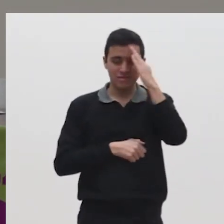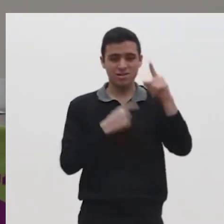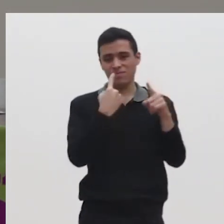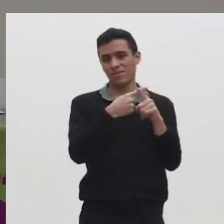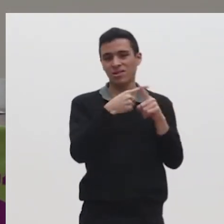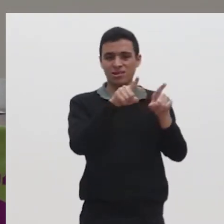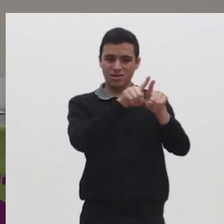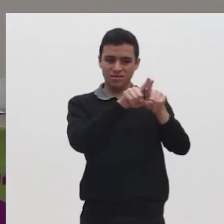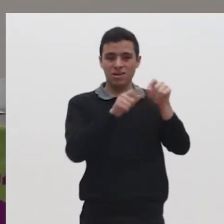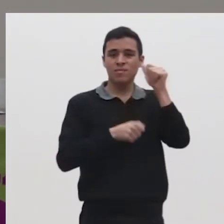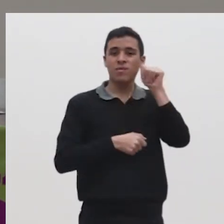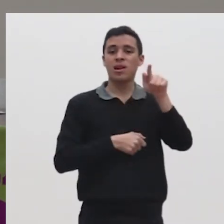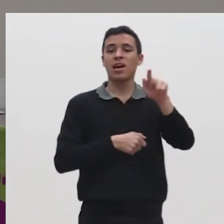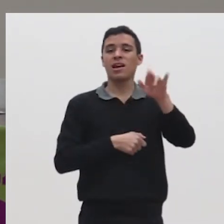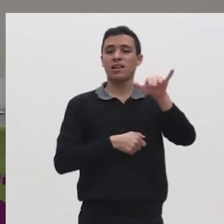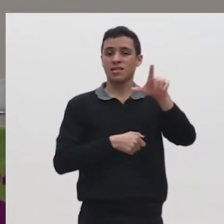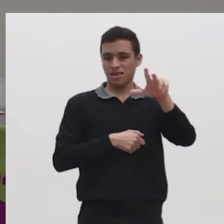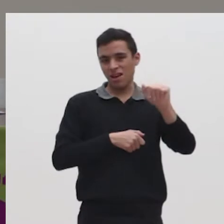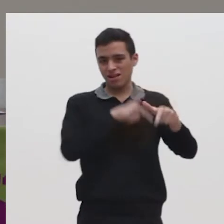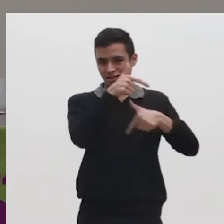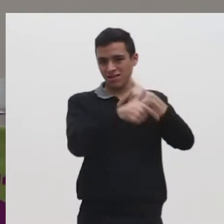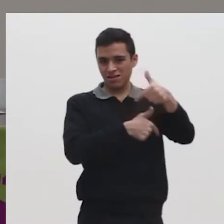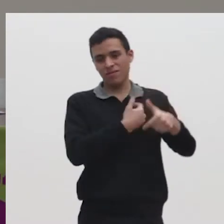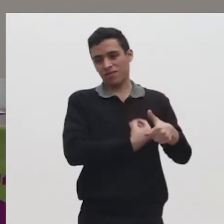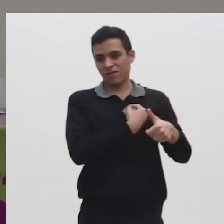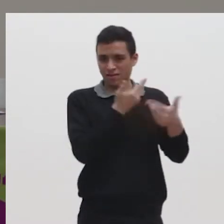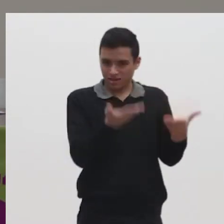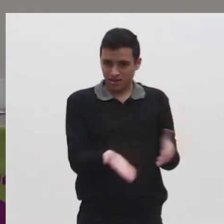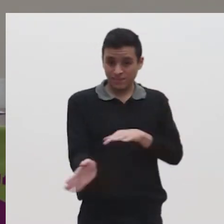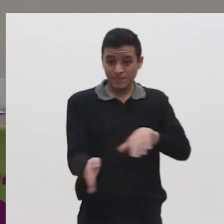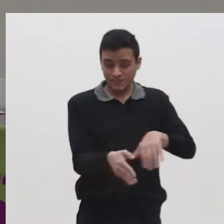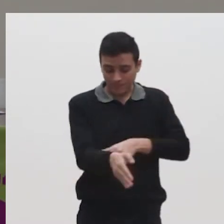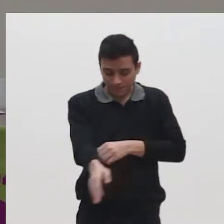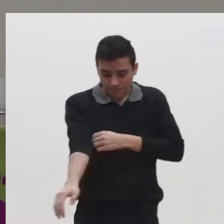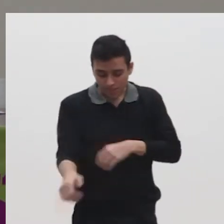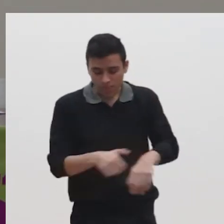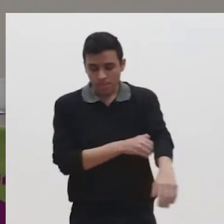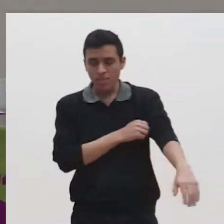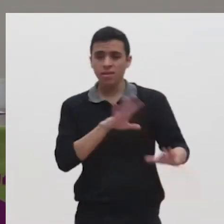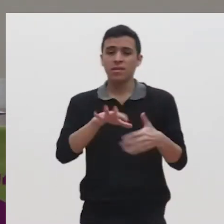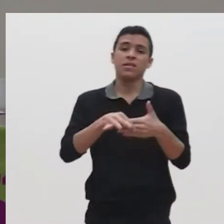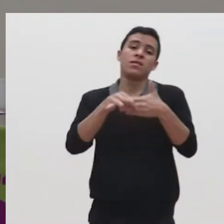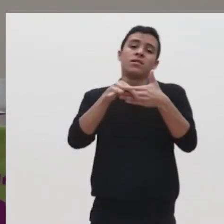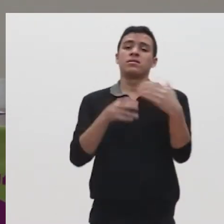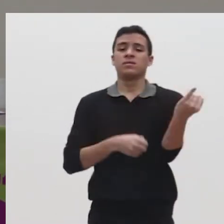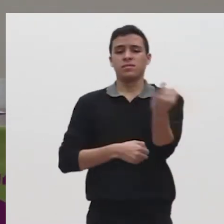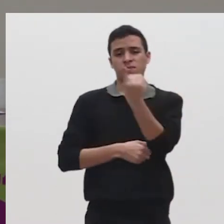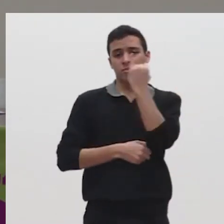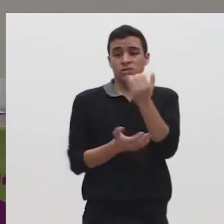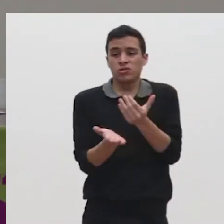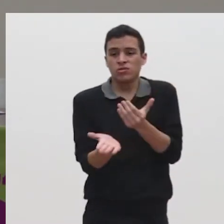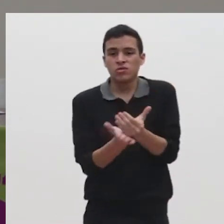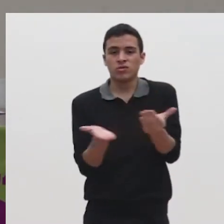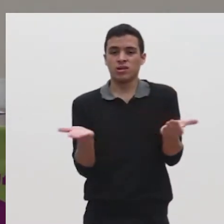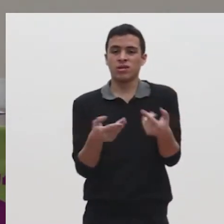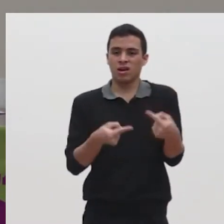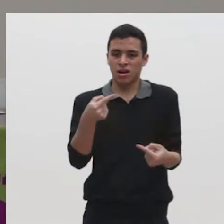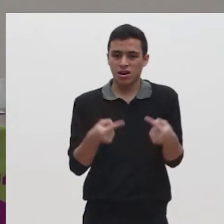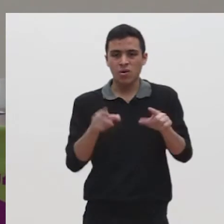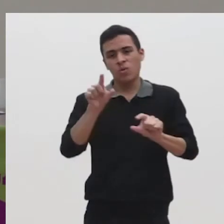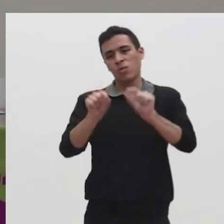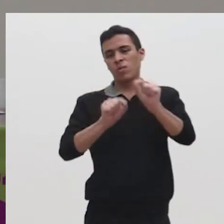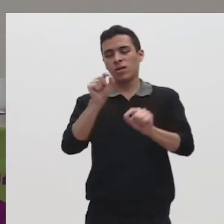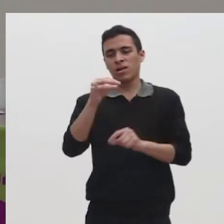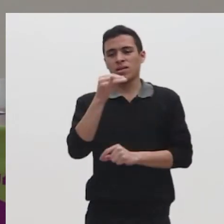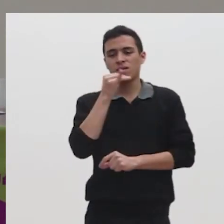da Graciela. Eu gostaria de apenas ressaltar uma coisa que me parece crucial nesse início de debate, que, aliás, é